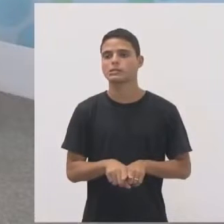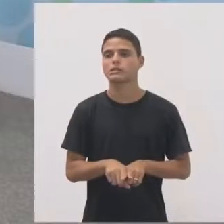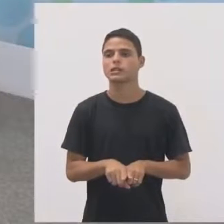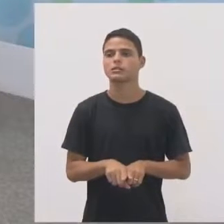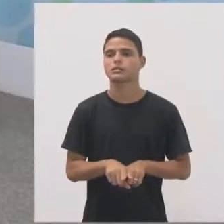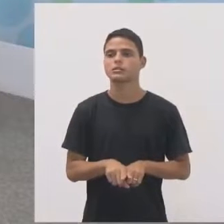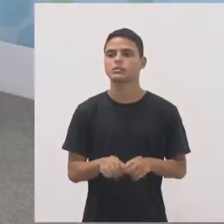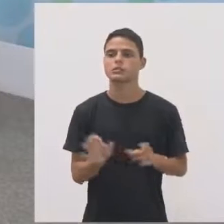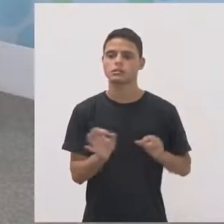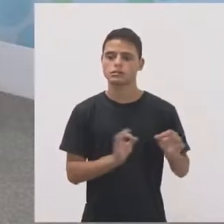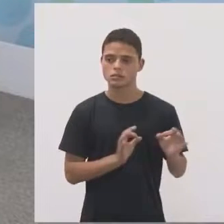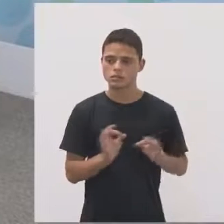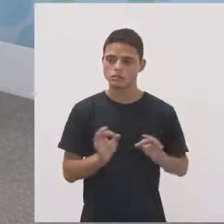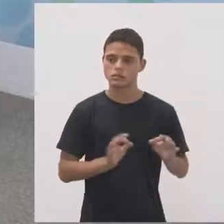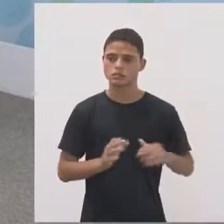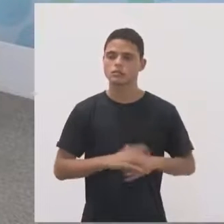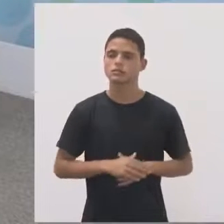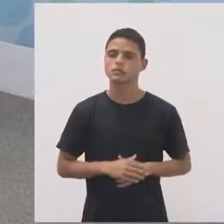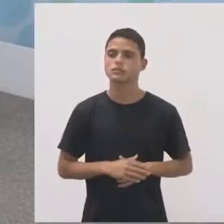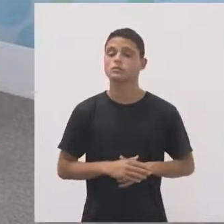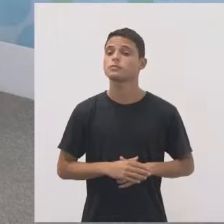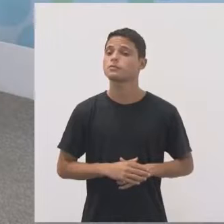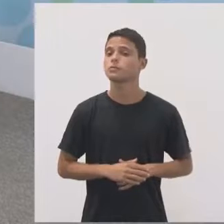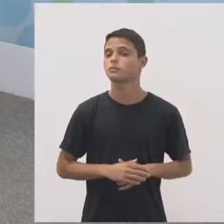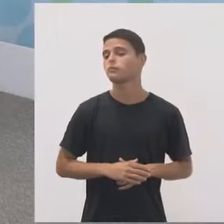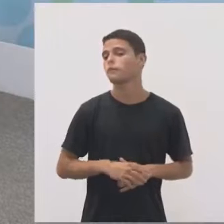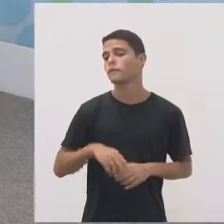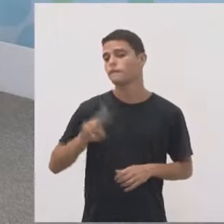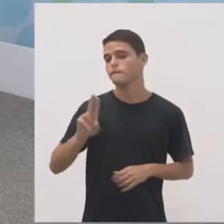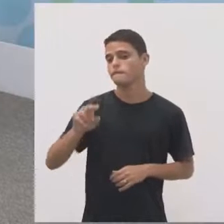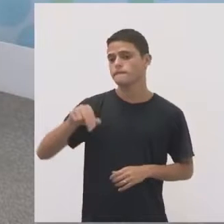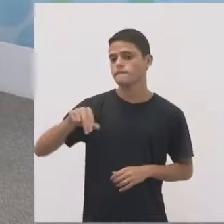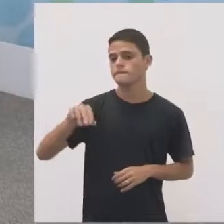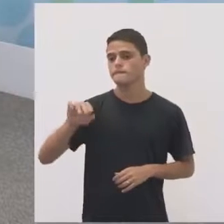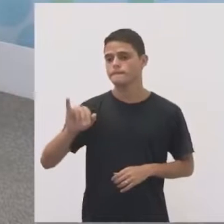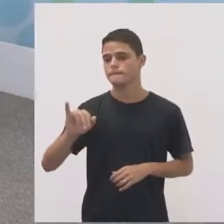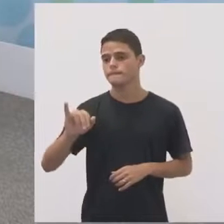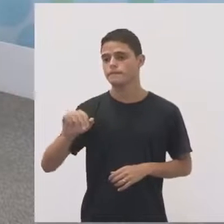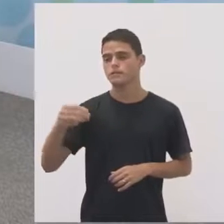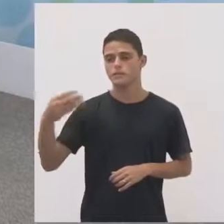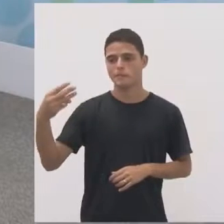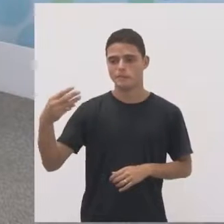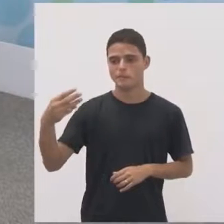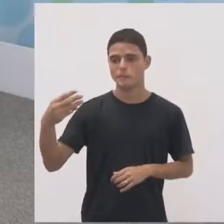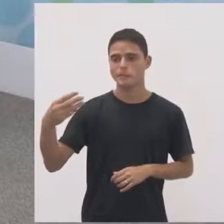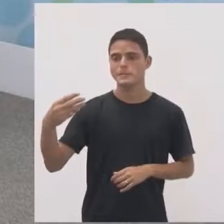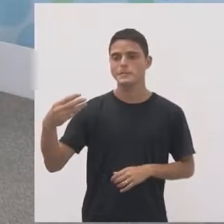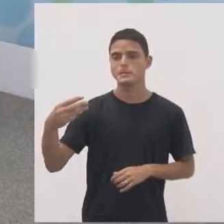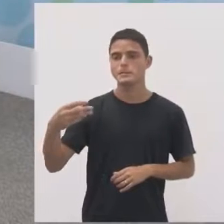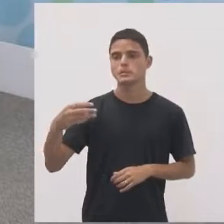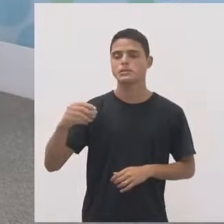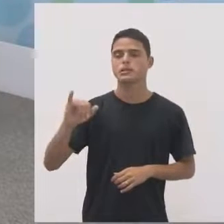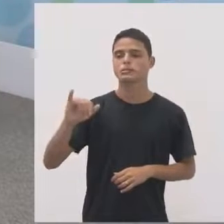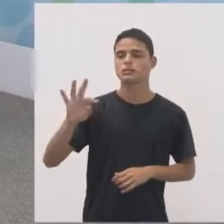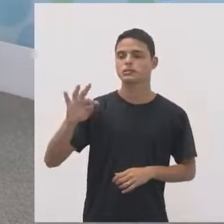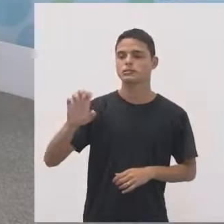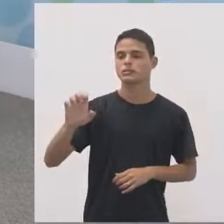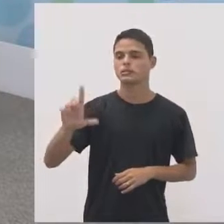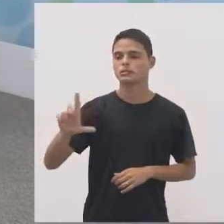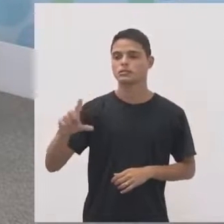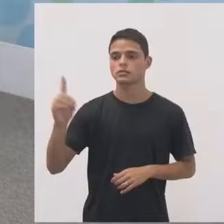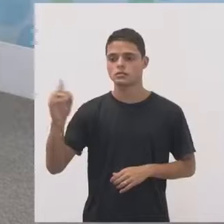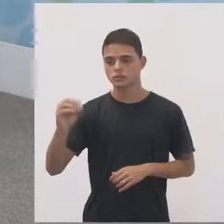é o processador dele. O processador dele é um i3, tá? Da Intel, 10ª geração,